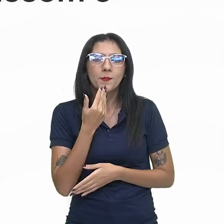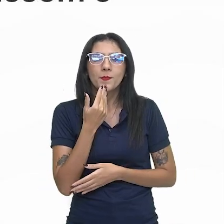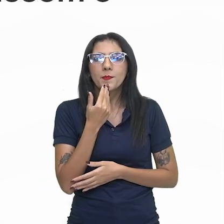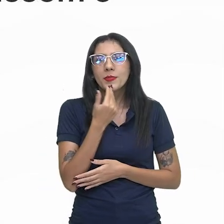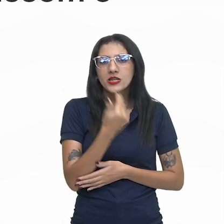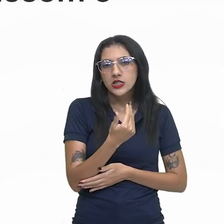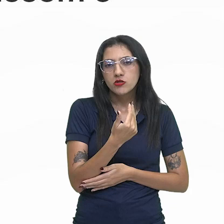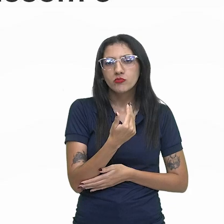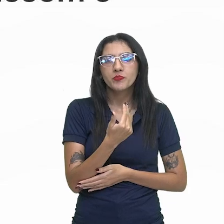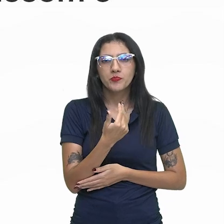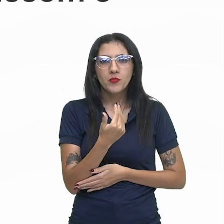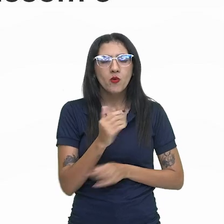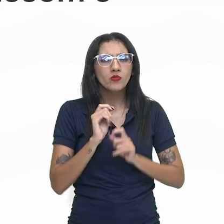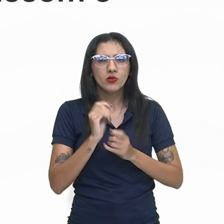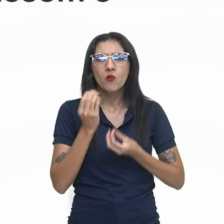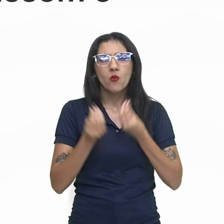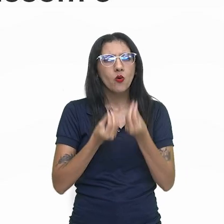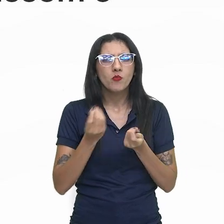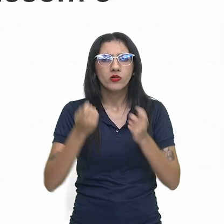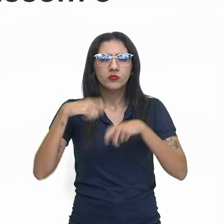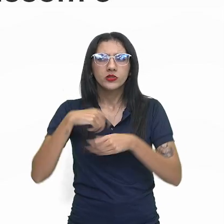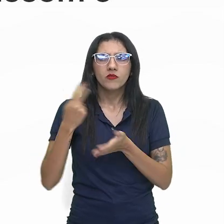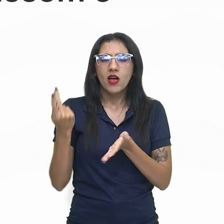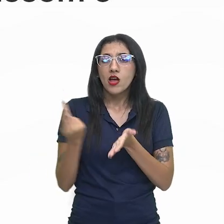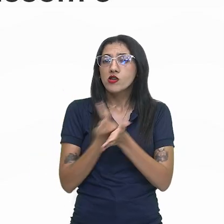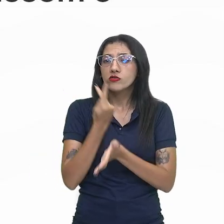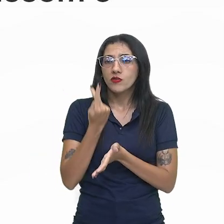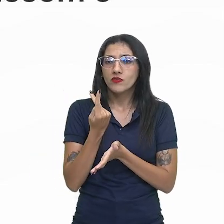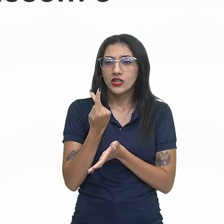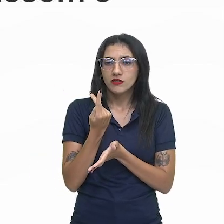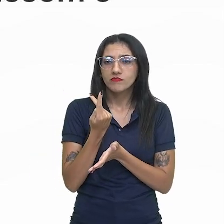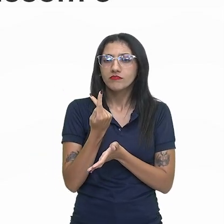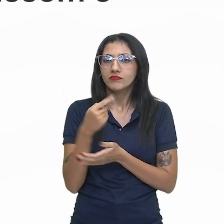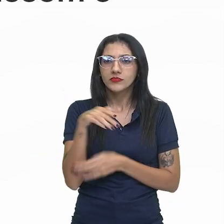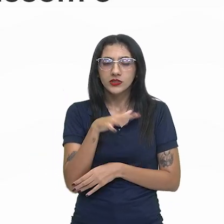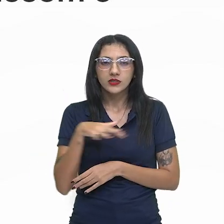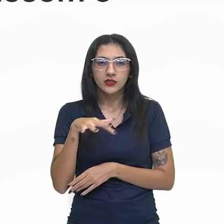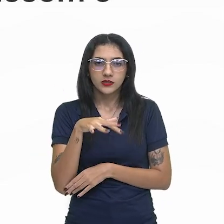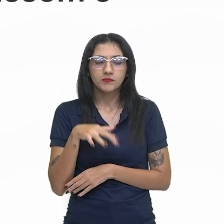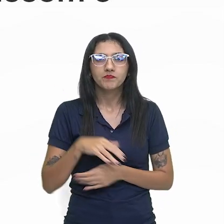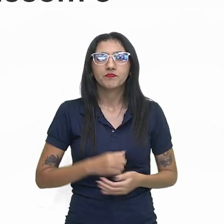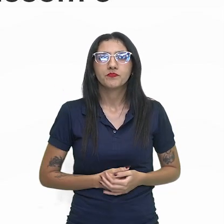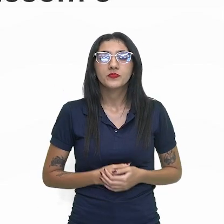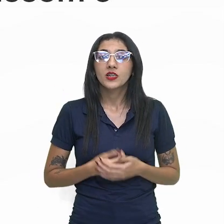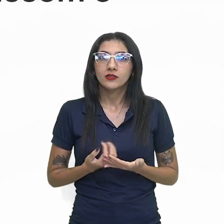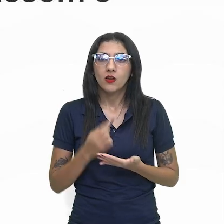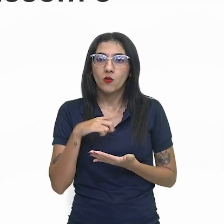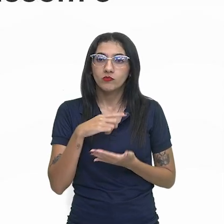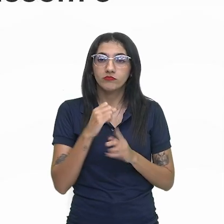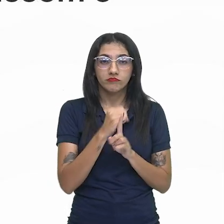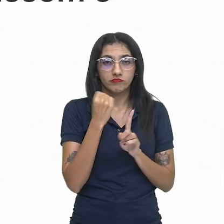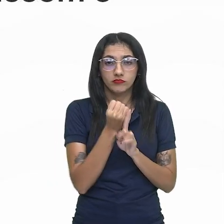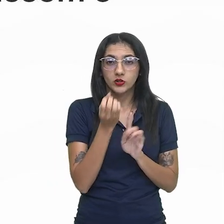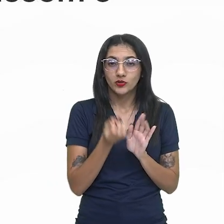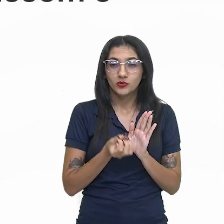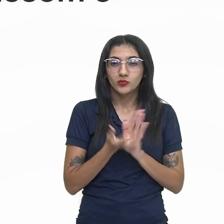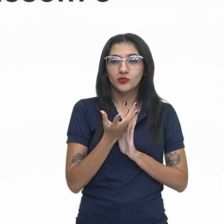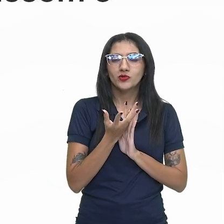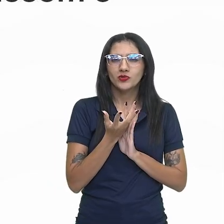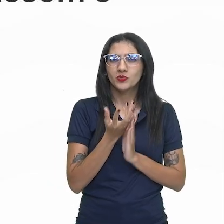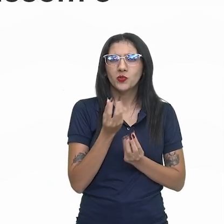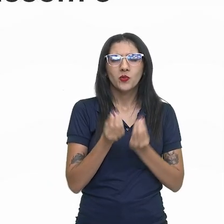impedissem o esfacelamento da sociedade europeia. Então, a sociologia vai surgir, num primeiro momento, aí